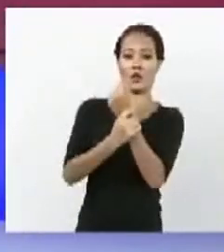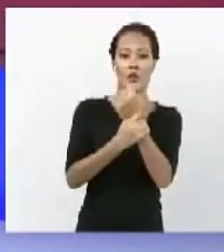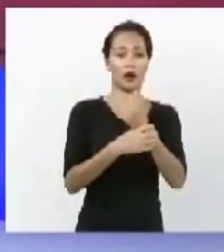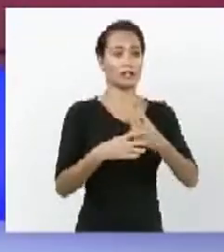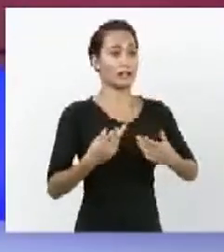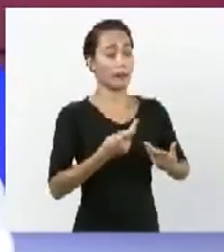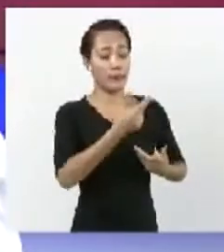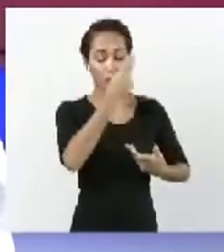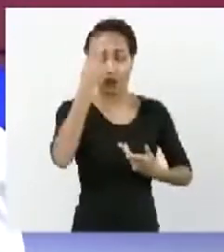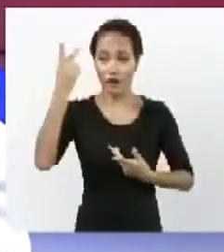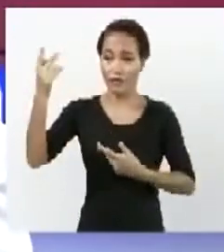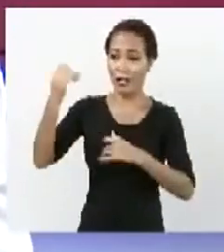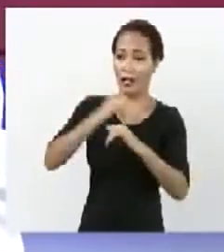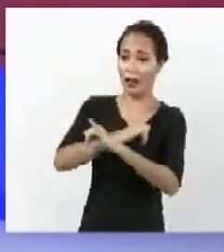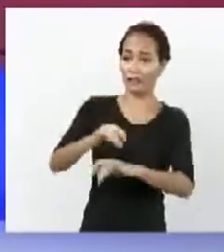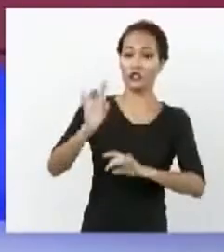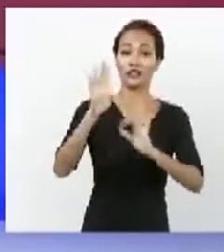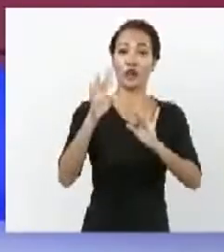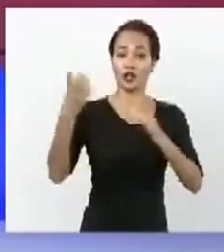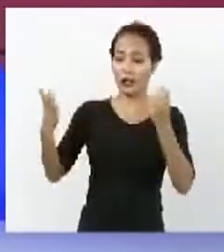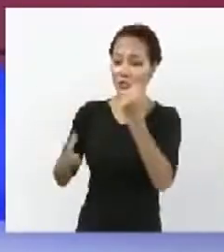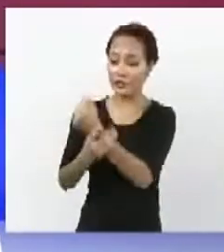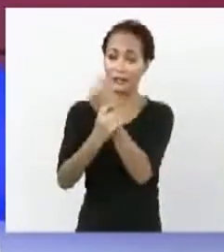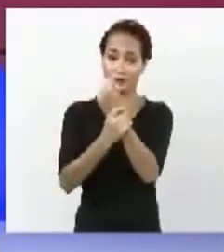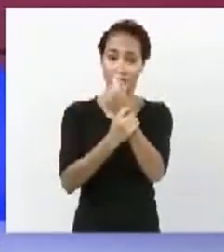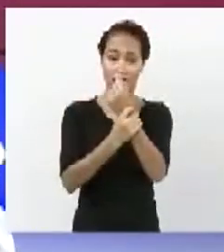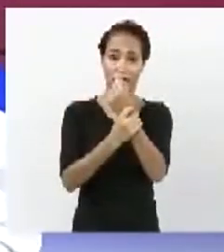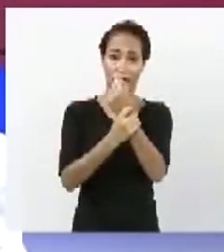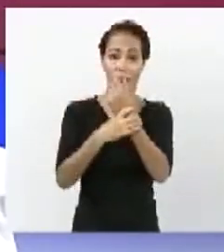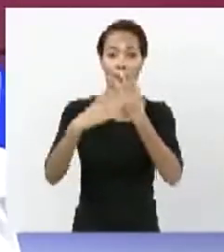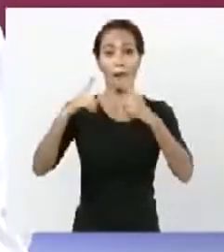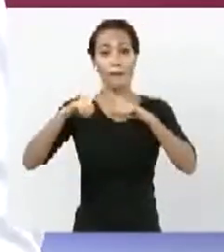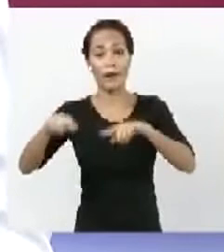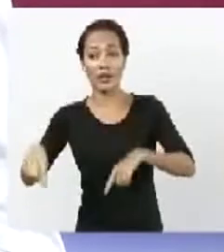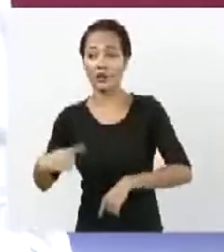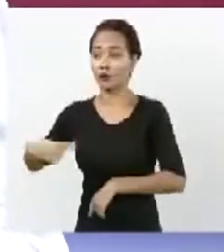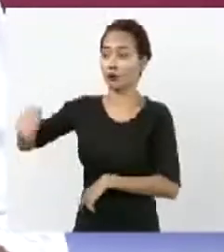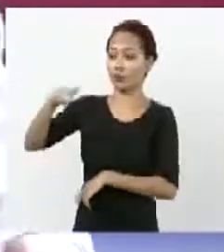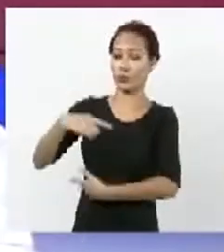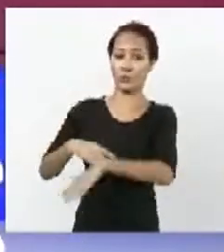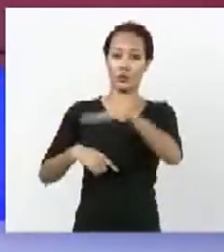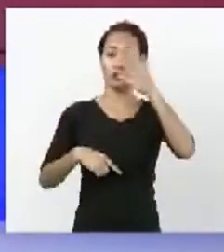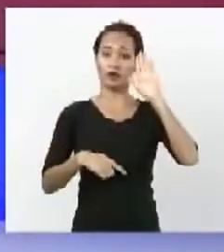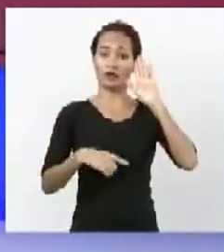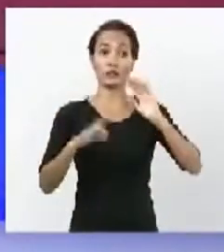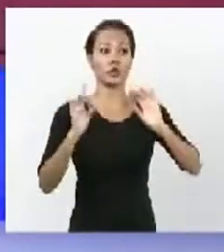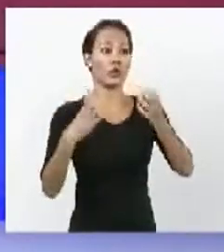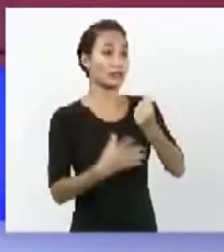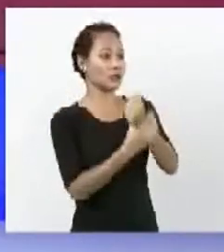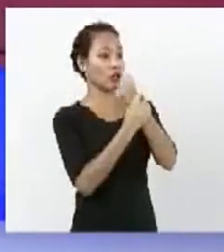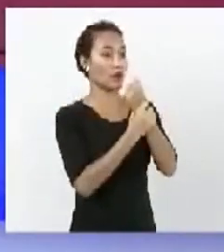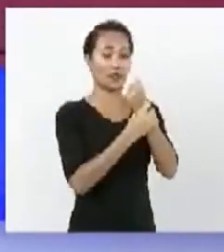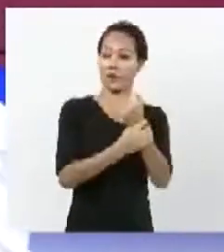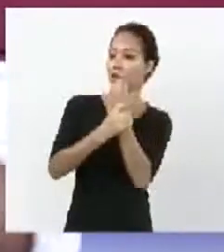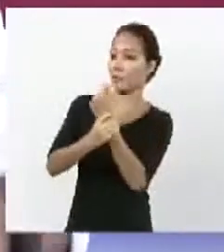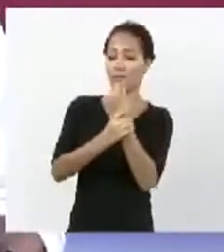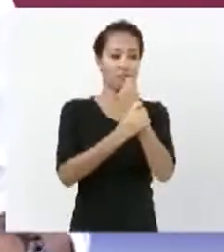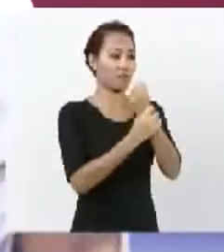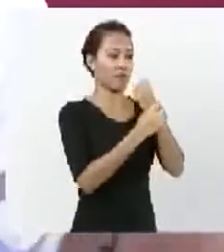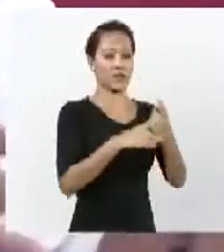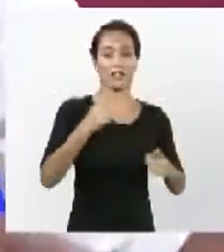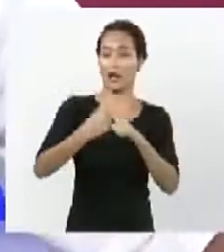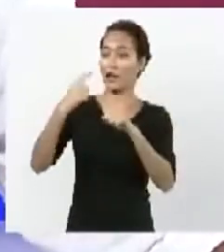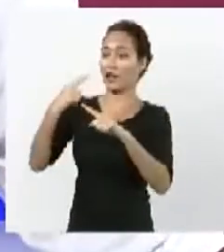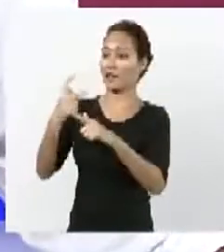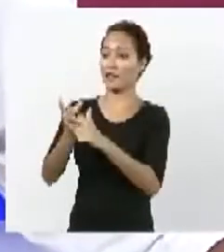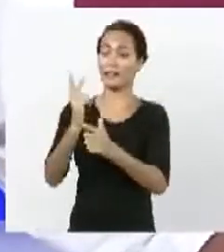só de segurança pública em campanha. Mas é impressionante como os candidatos que estão concorrendo comigo só falam em segurança pública. E, inclusive, um